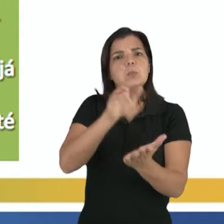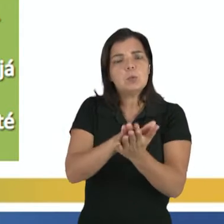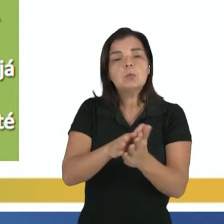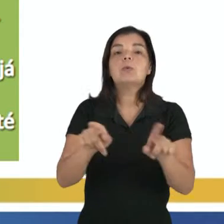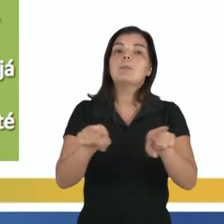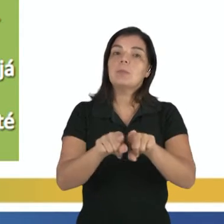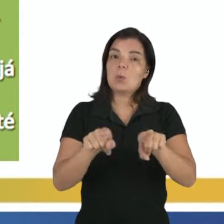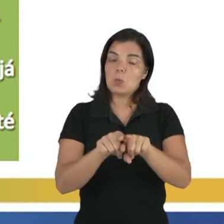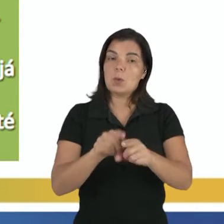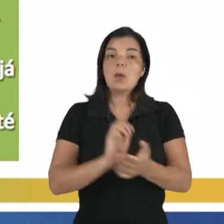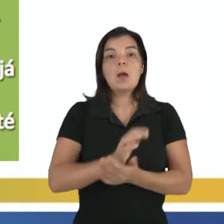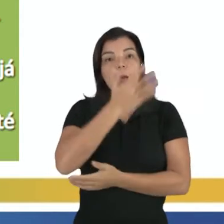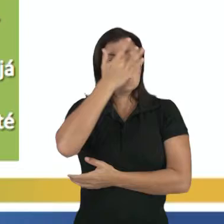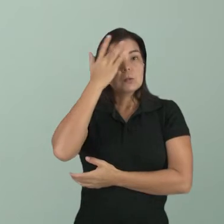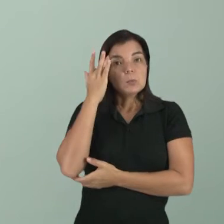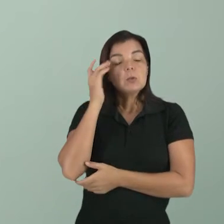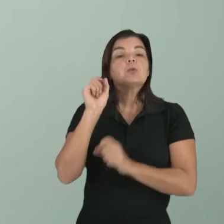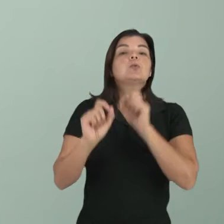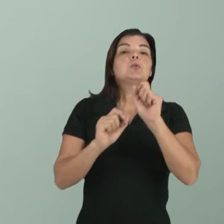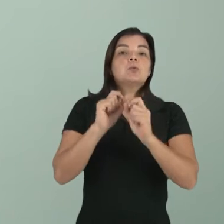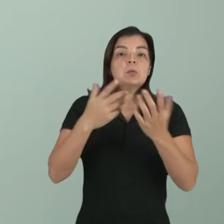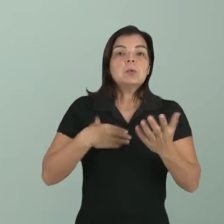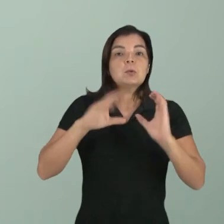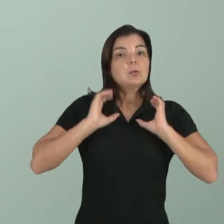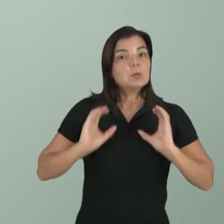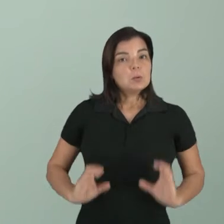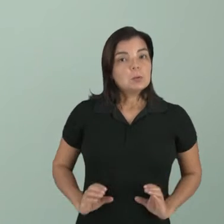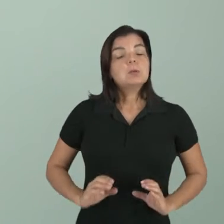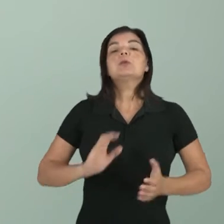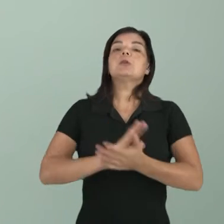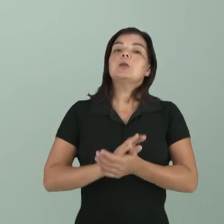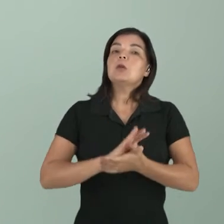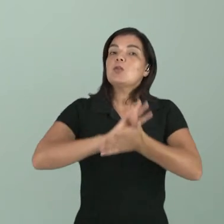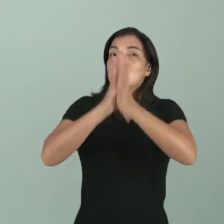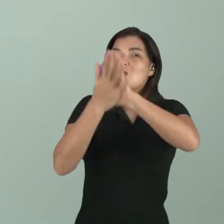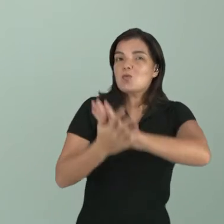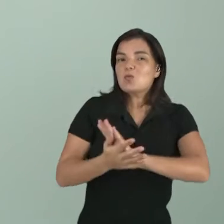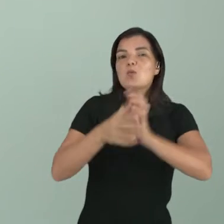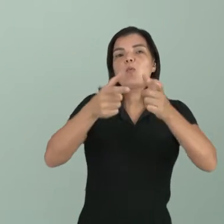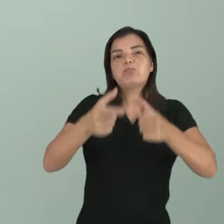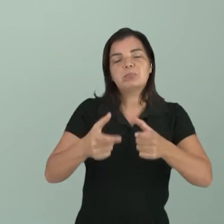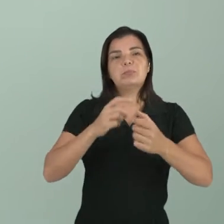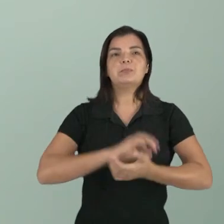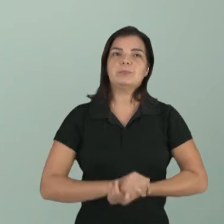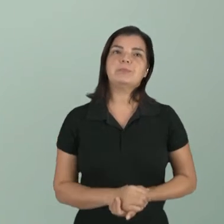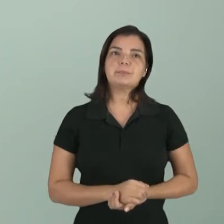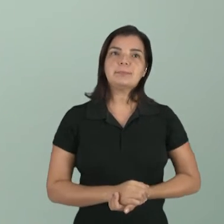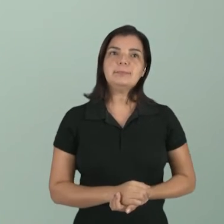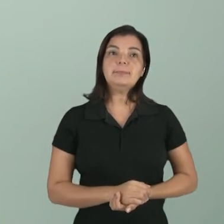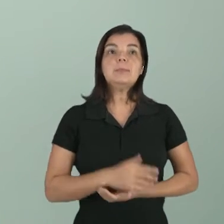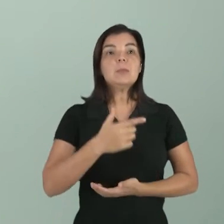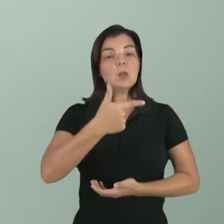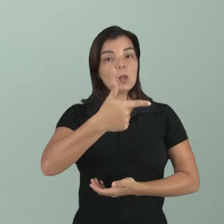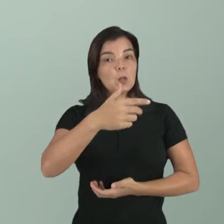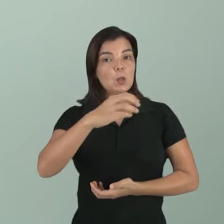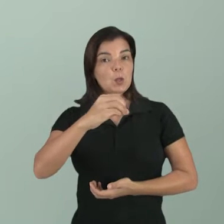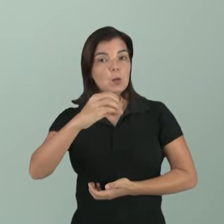para aquelas pessoas, né, aquele cidadão que degradar aquele ambiente. Então,